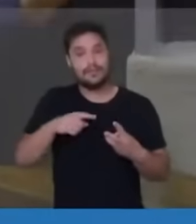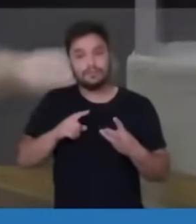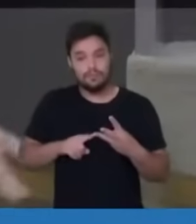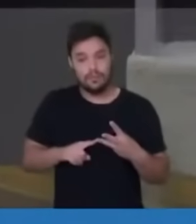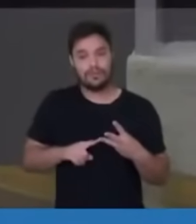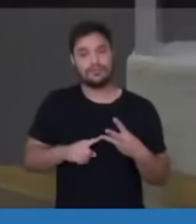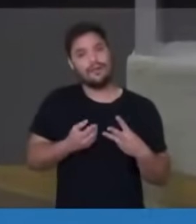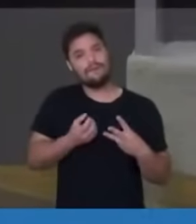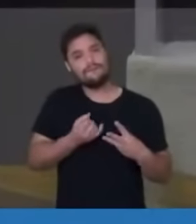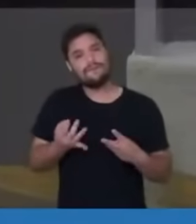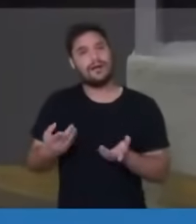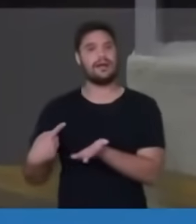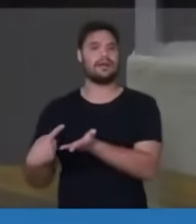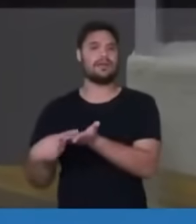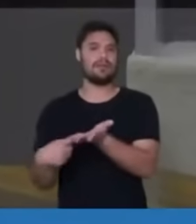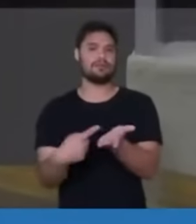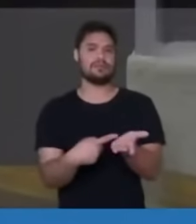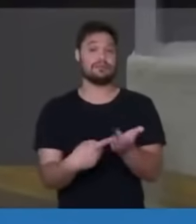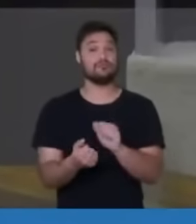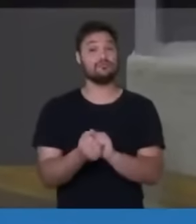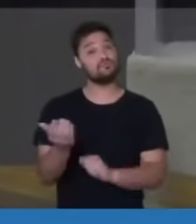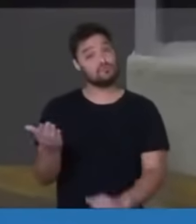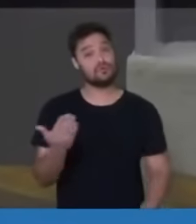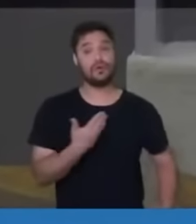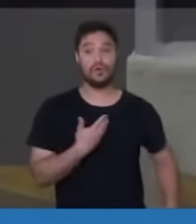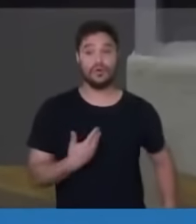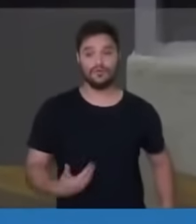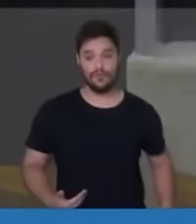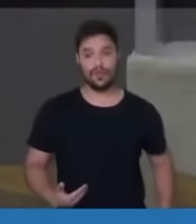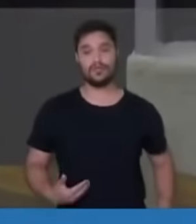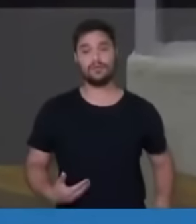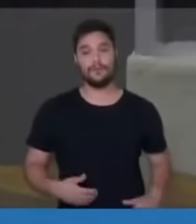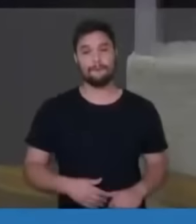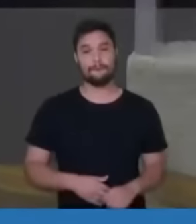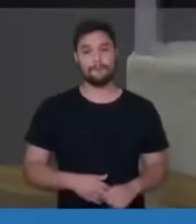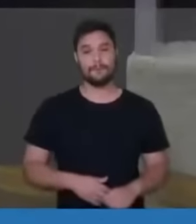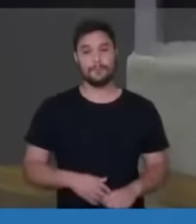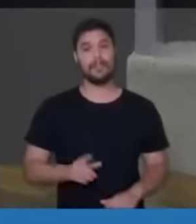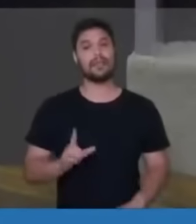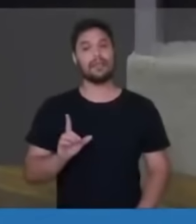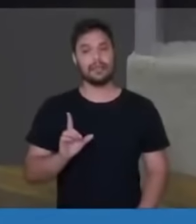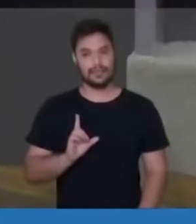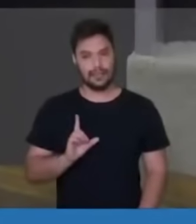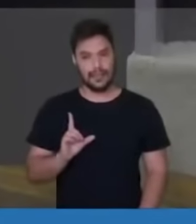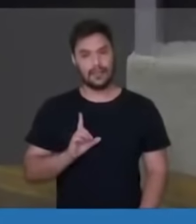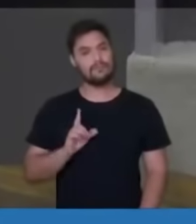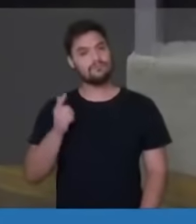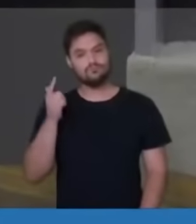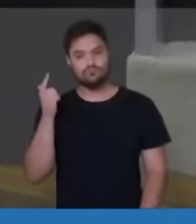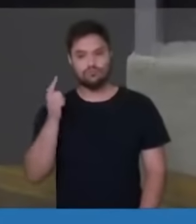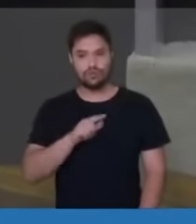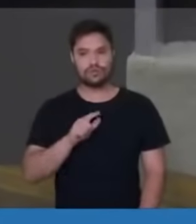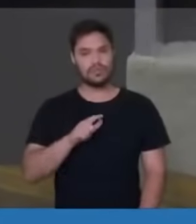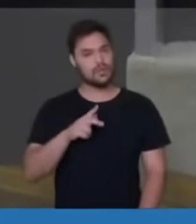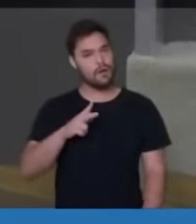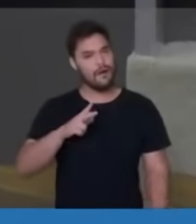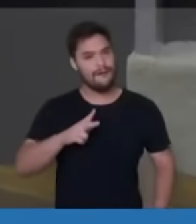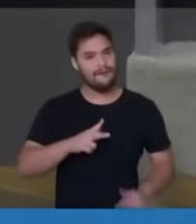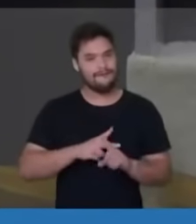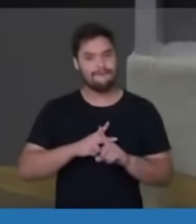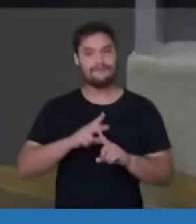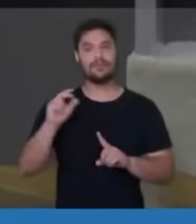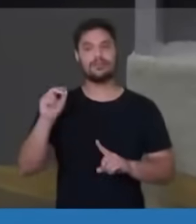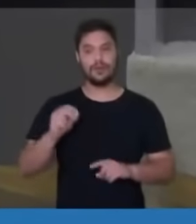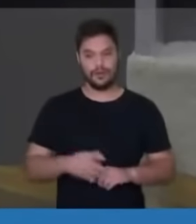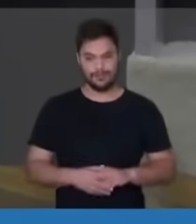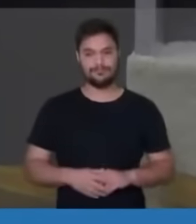várias negociações com o próprio governo, com a base do governo, que se traduziram numa grande vitória. Os servidores